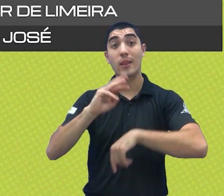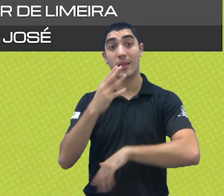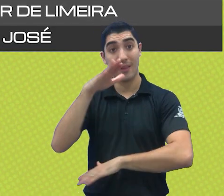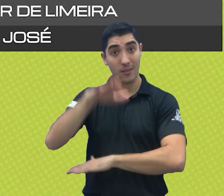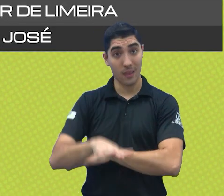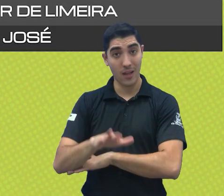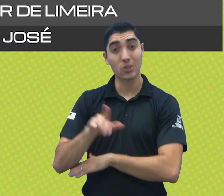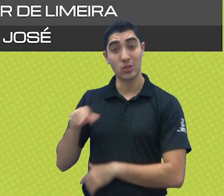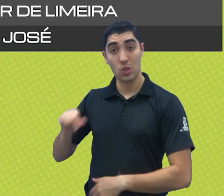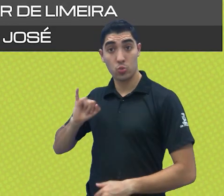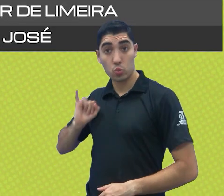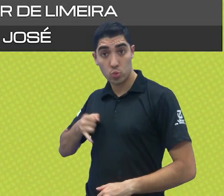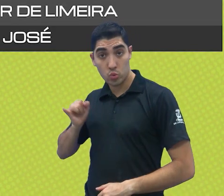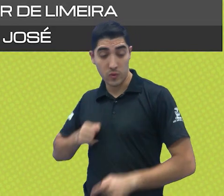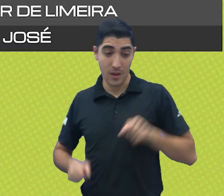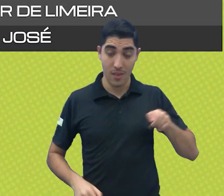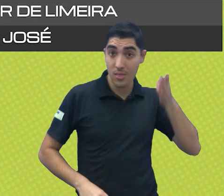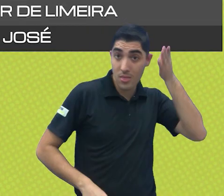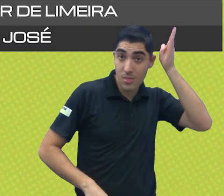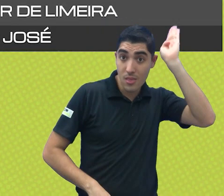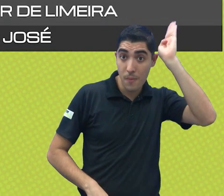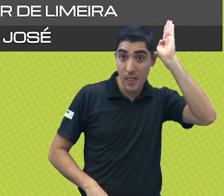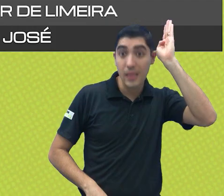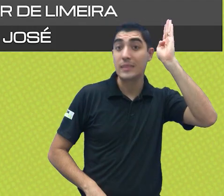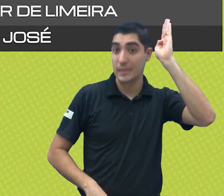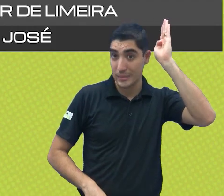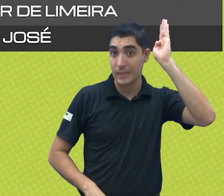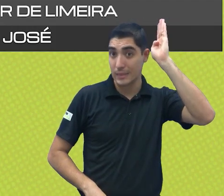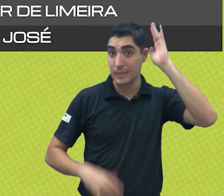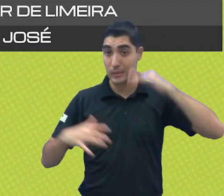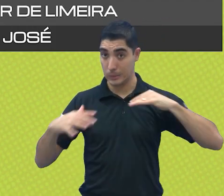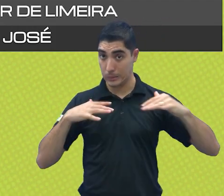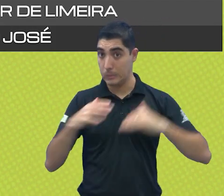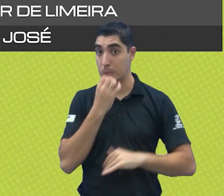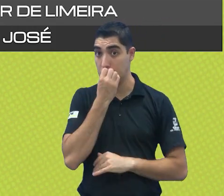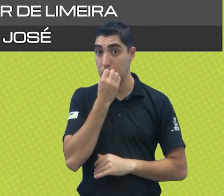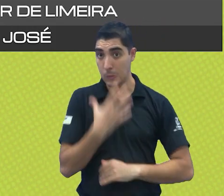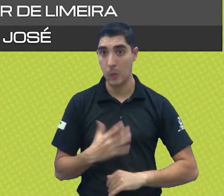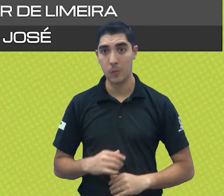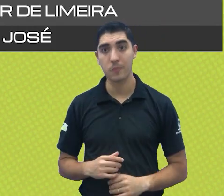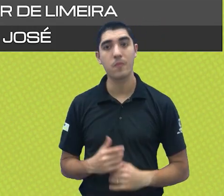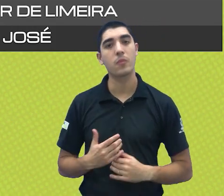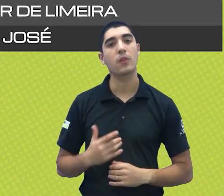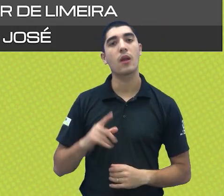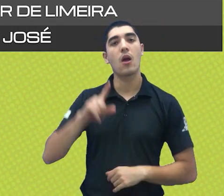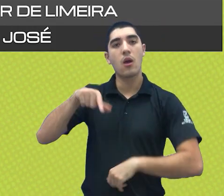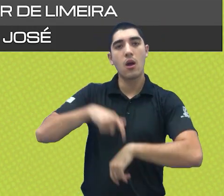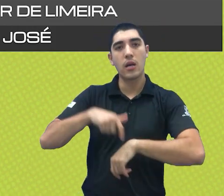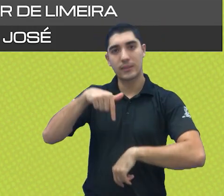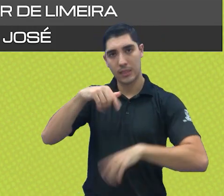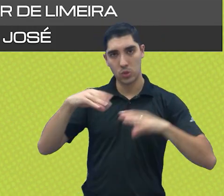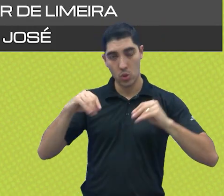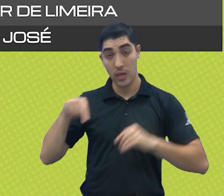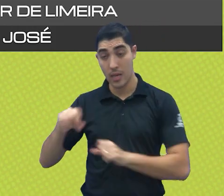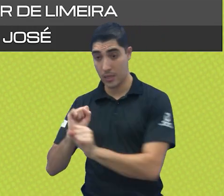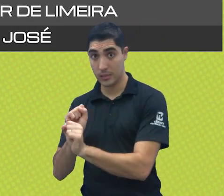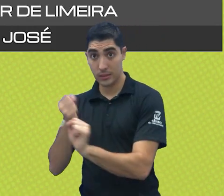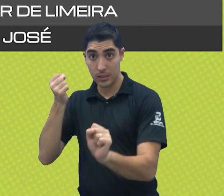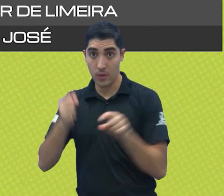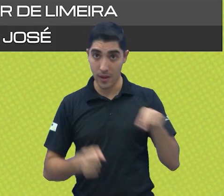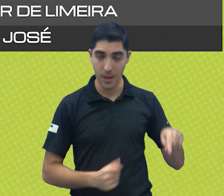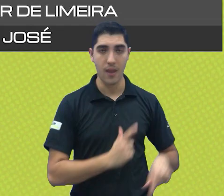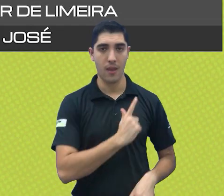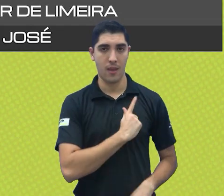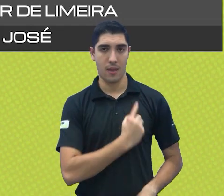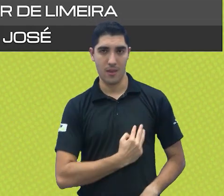Javari. Juventus e Taubaté, jogo importante esse, hein? Jogo bacana para se acompanhar. 19 horas, Sertãozinho e Grêmio Prudente, lá no